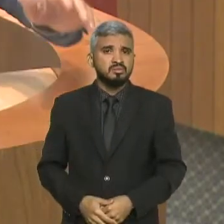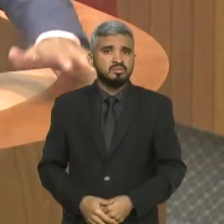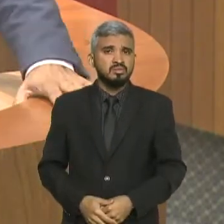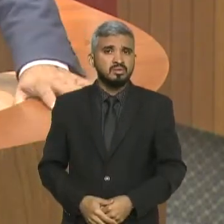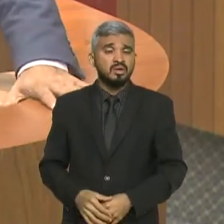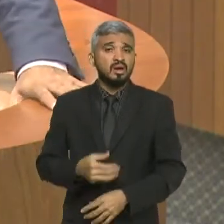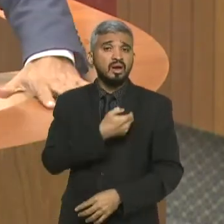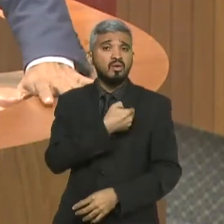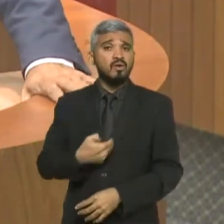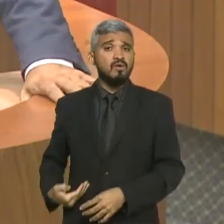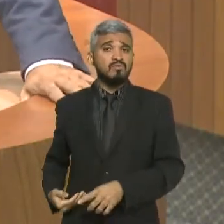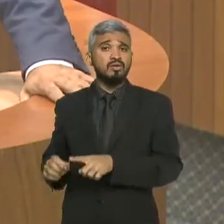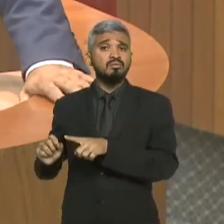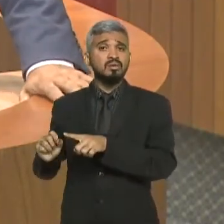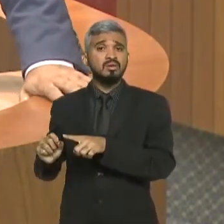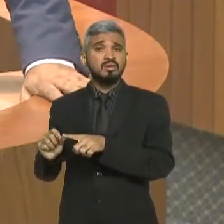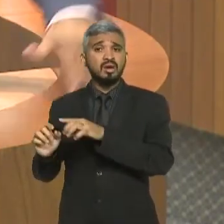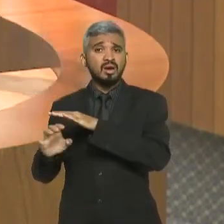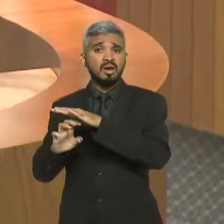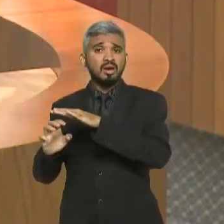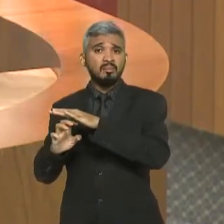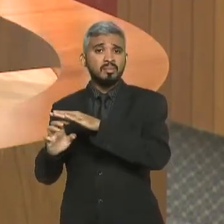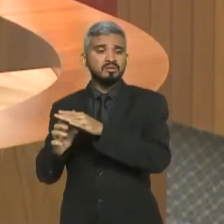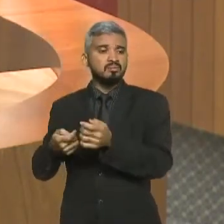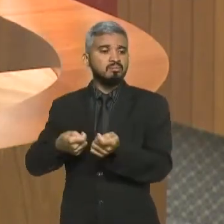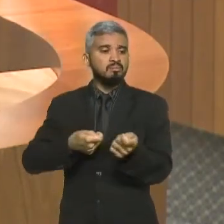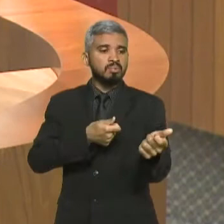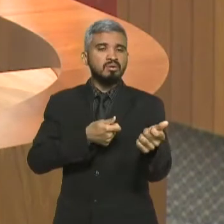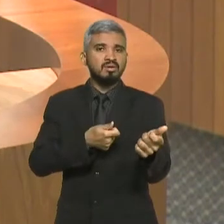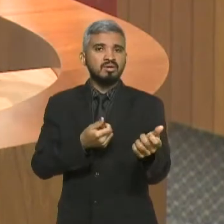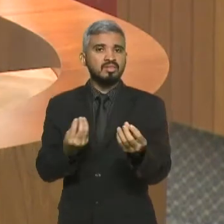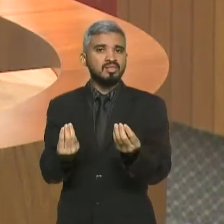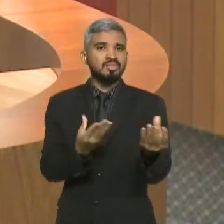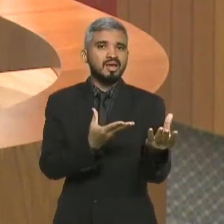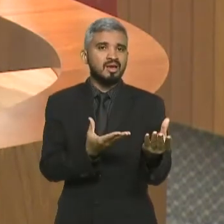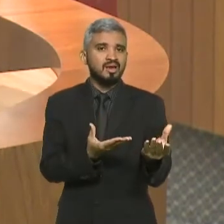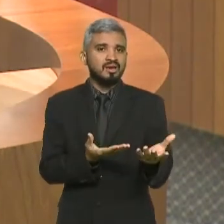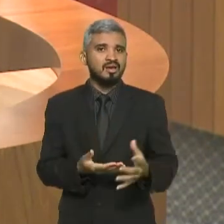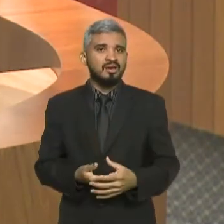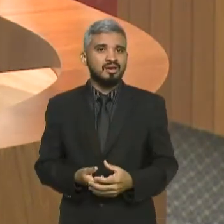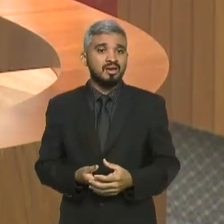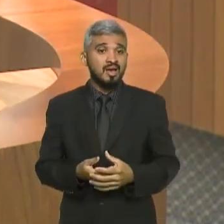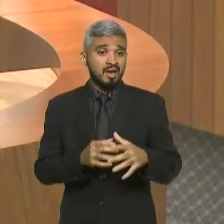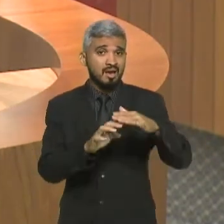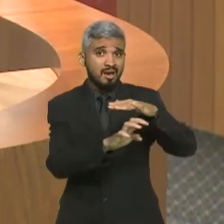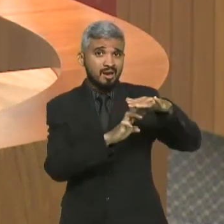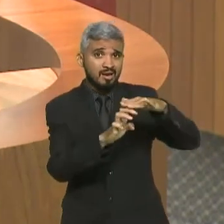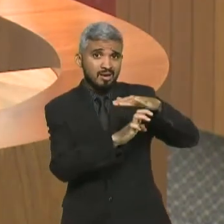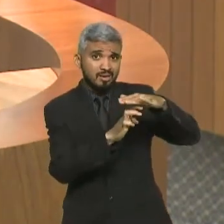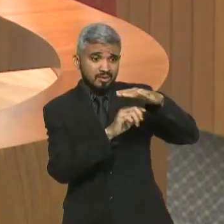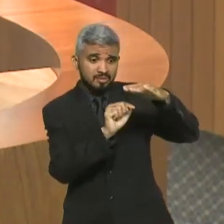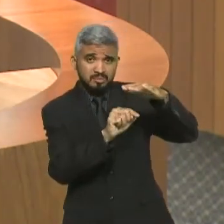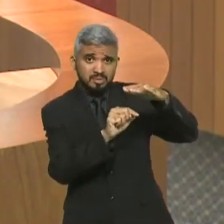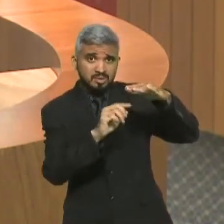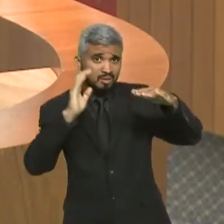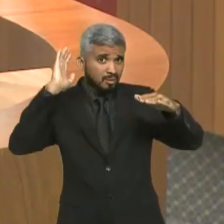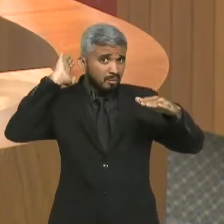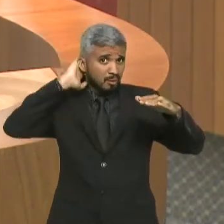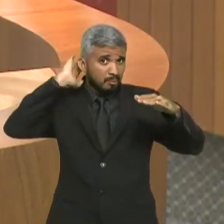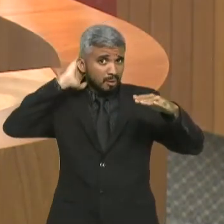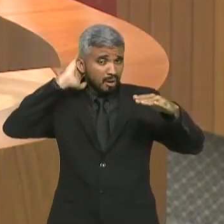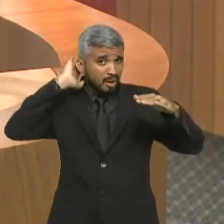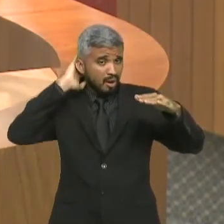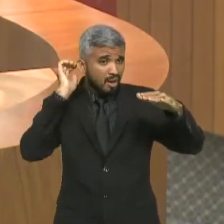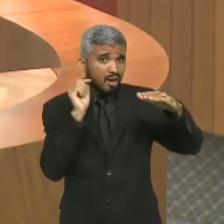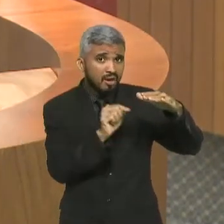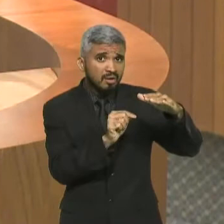Ele vai dar para alguém. Vai dar para quem? Para a empresa do Pará, ligada a secretário do